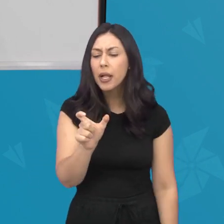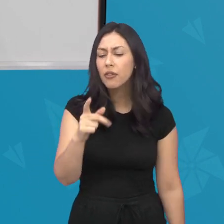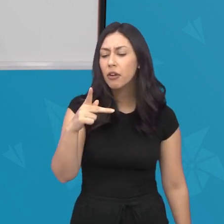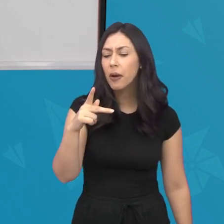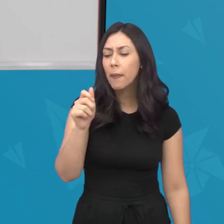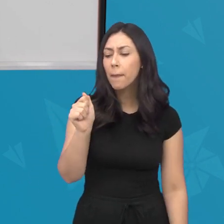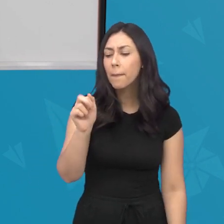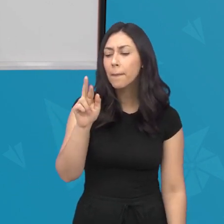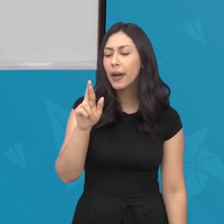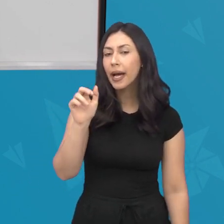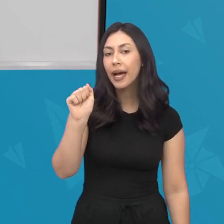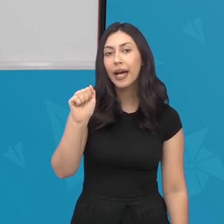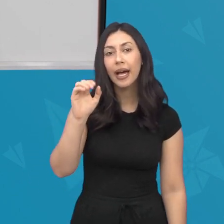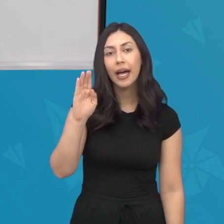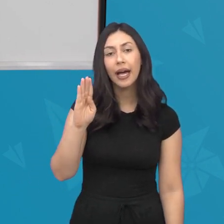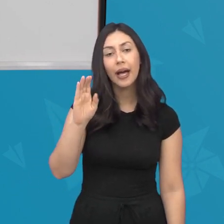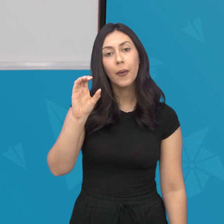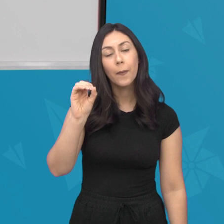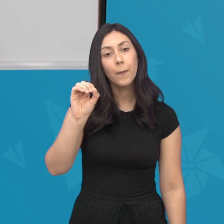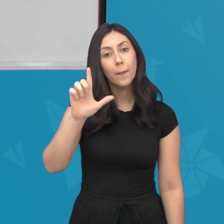a gente desenhar uma parábola.